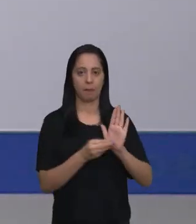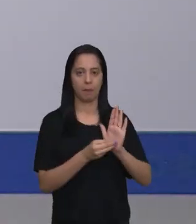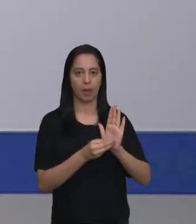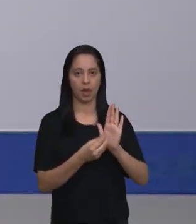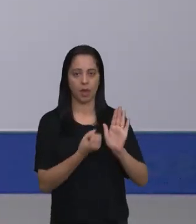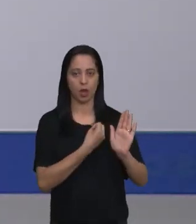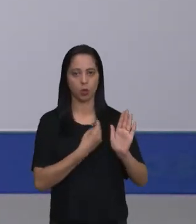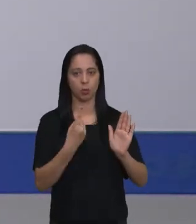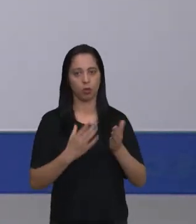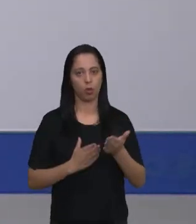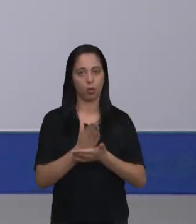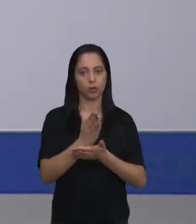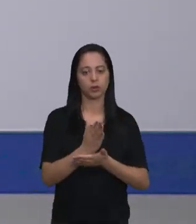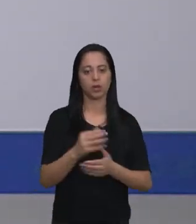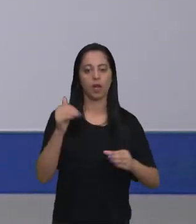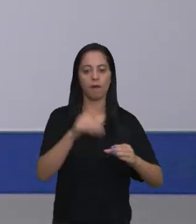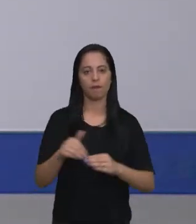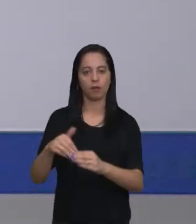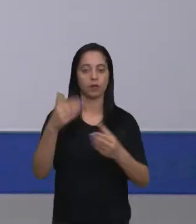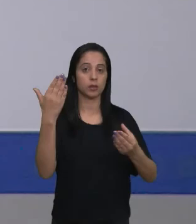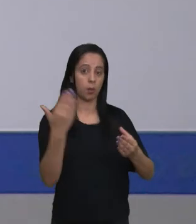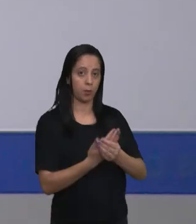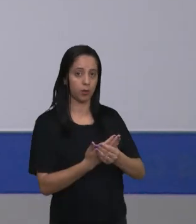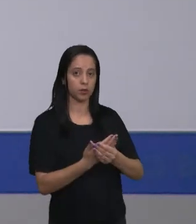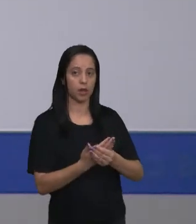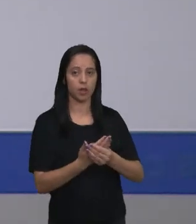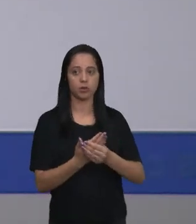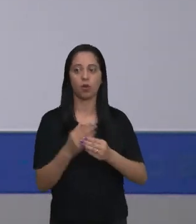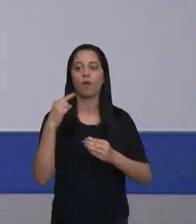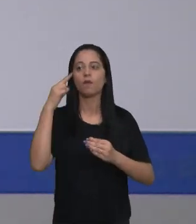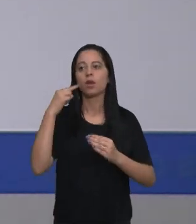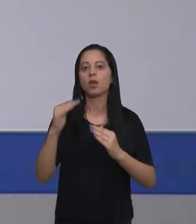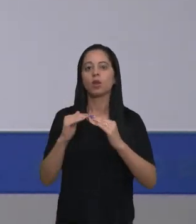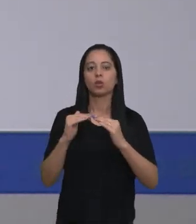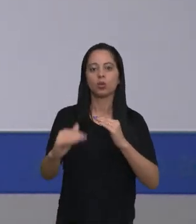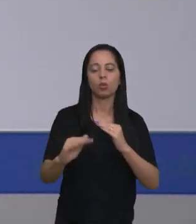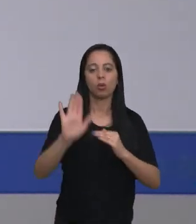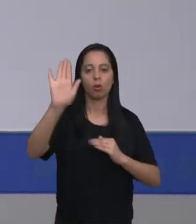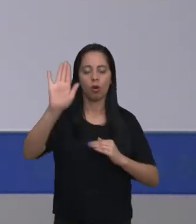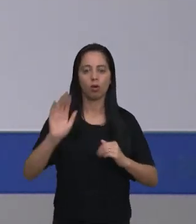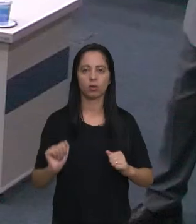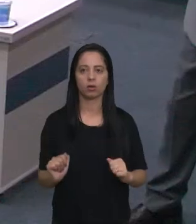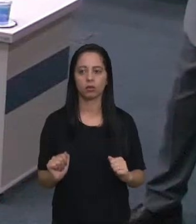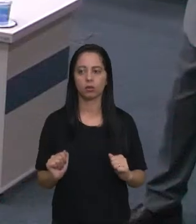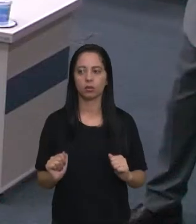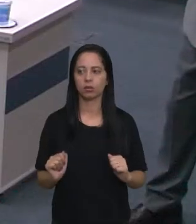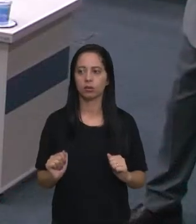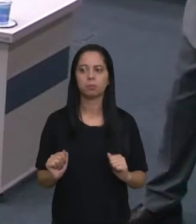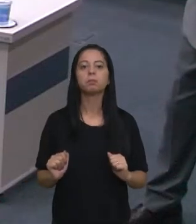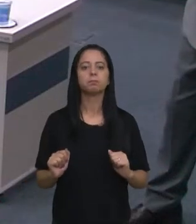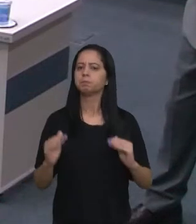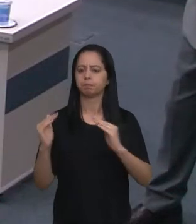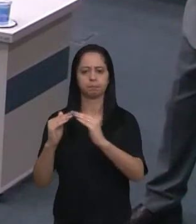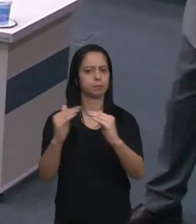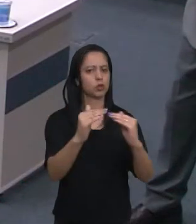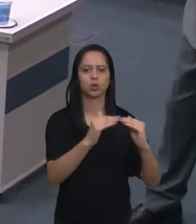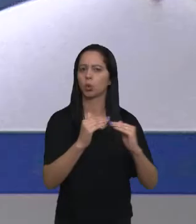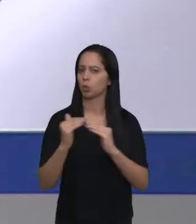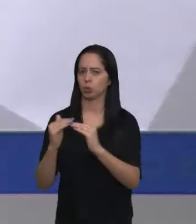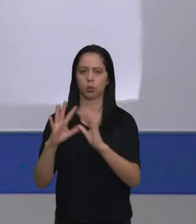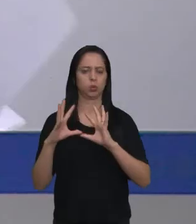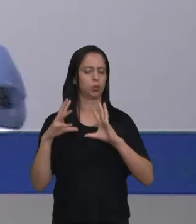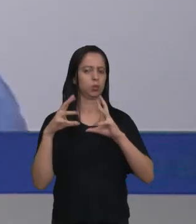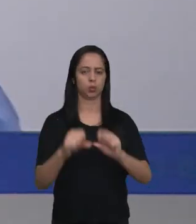aprovada por unanimidade. Em votação, o processo. Vereadores favoráveis permaneçam em comissão, os contrários se manifestem. Nenhum voto contrário, senhor